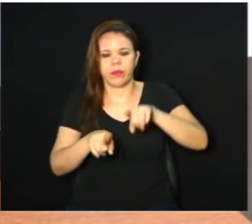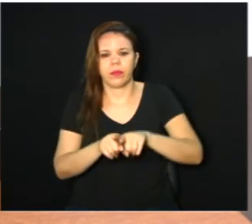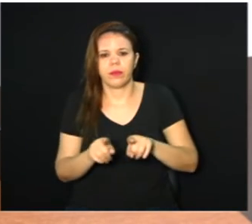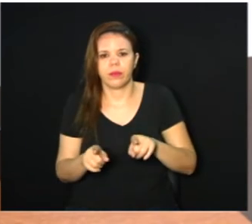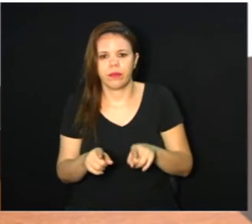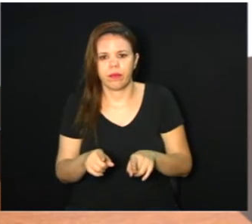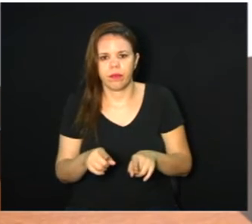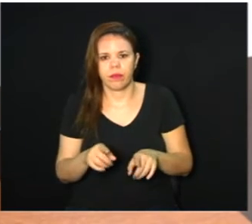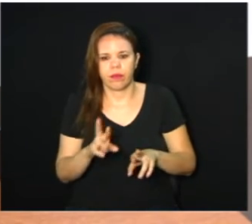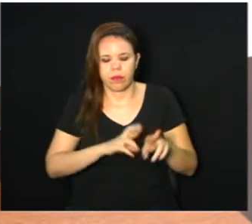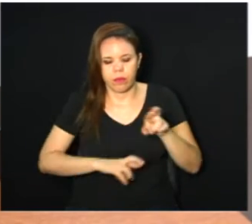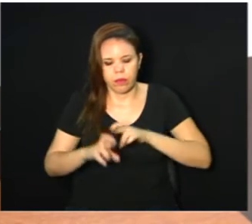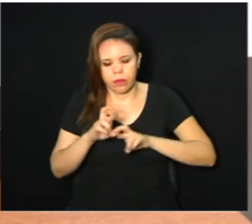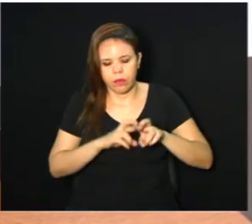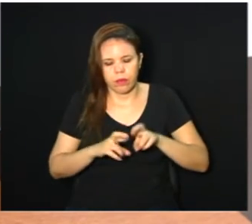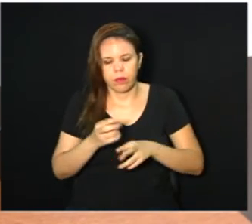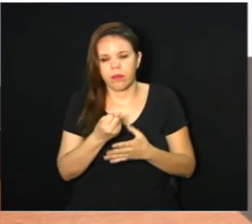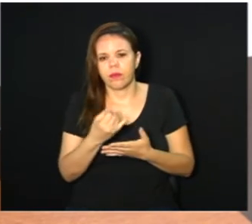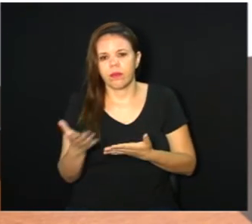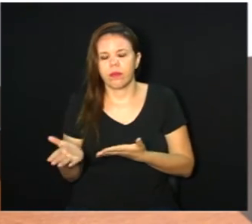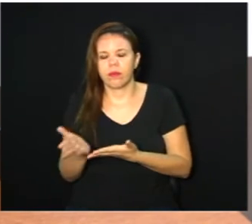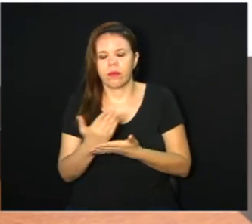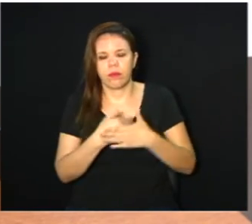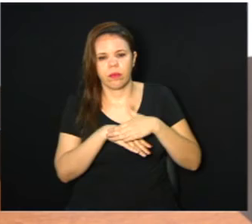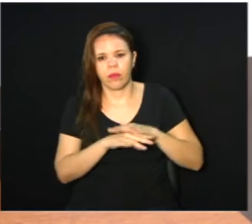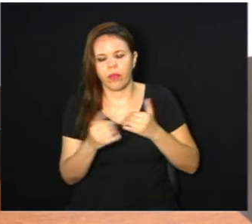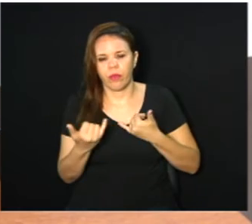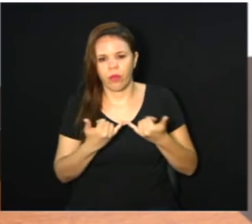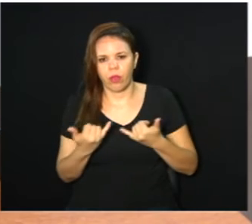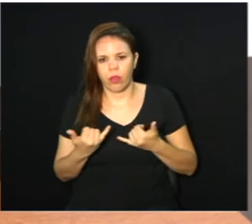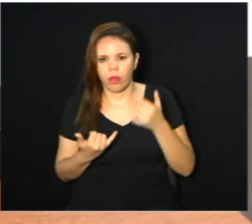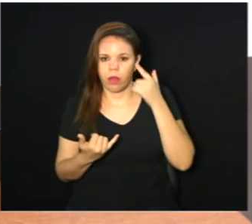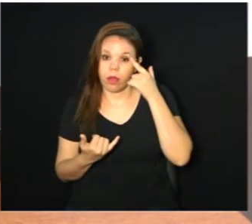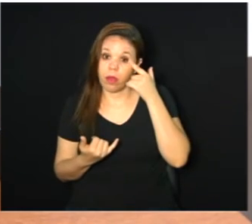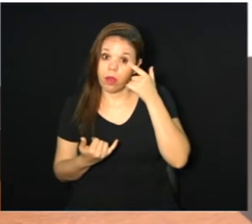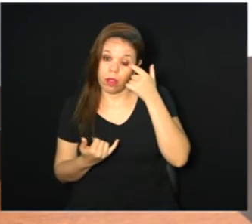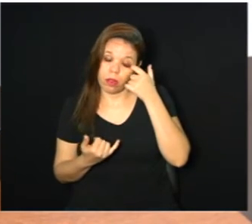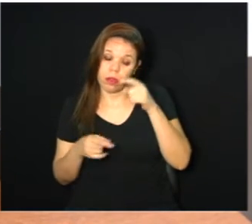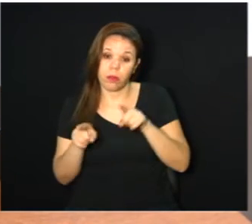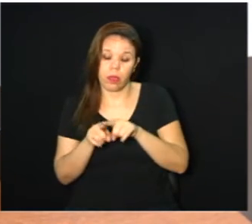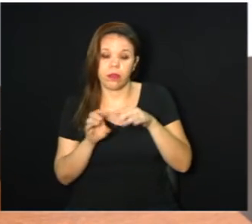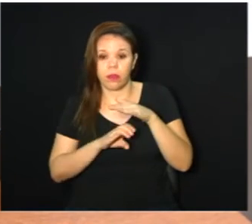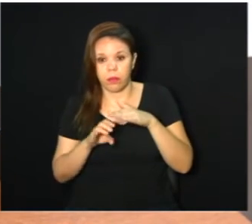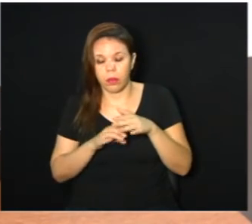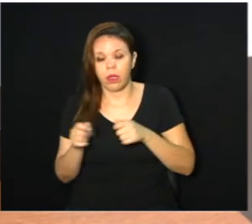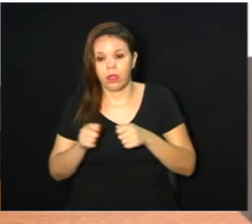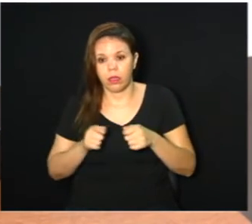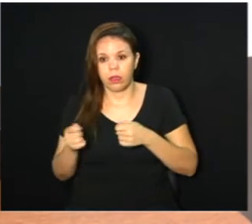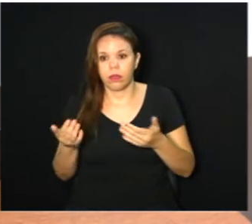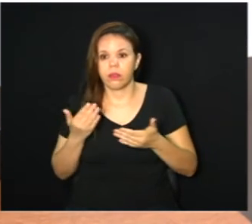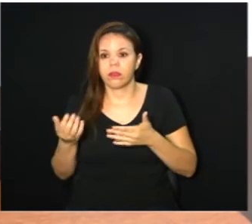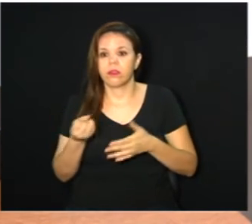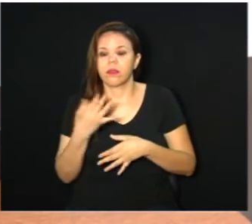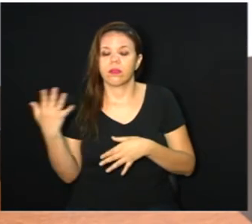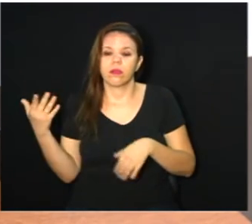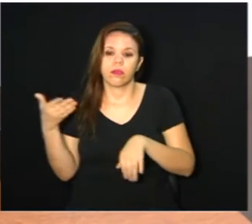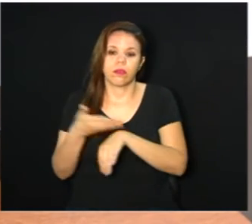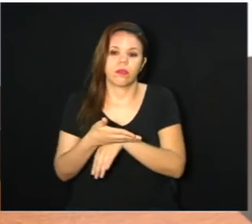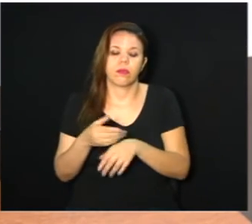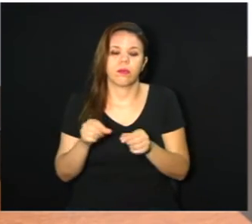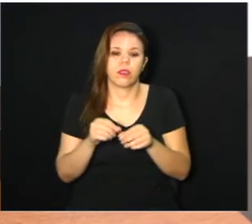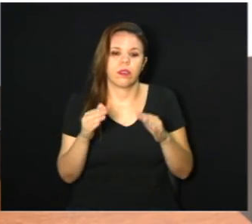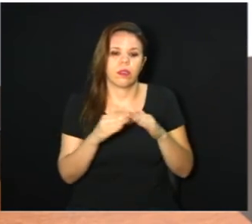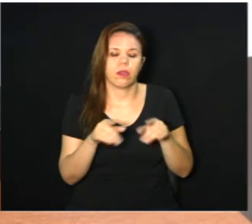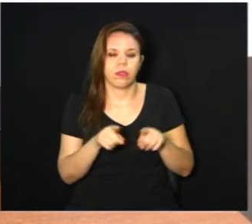leitura bruta desse meu dado. E eu tenho o dado da concessionária no medidor de quanto sai. Então, até